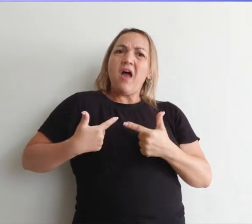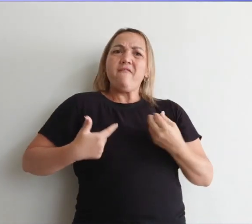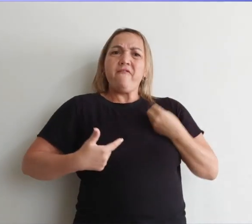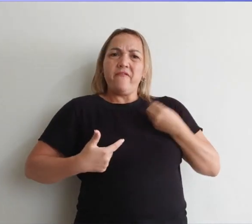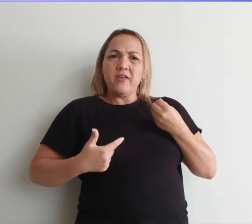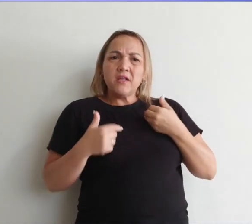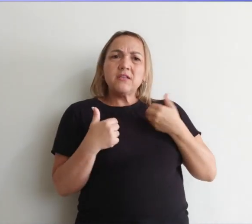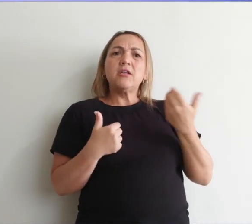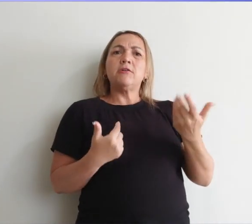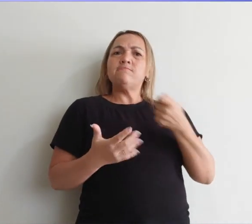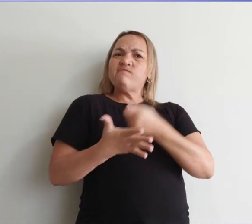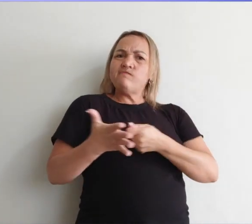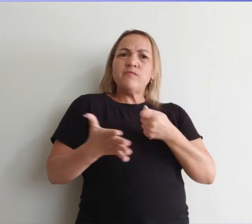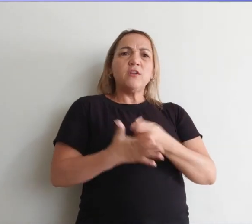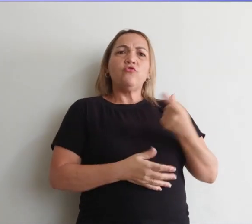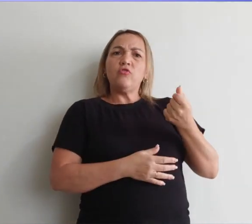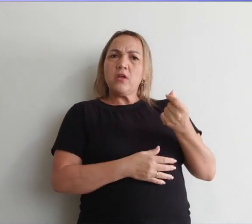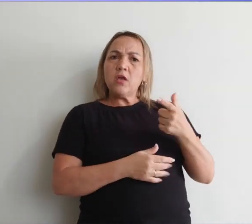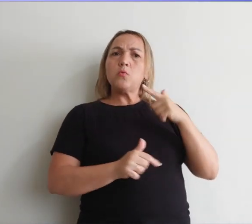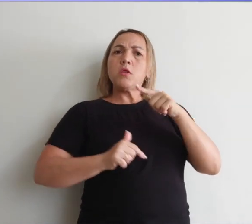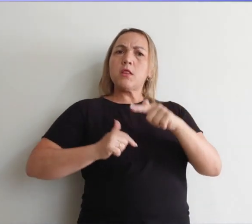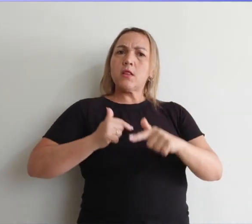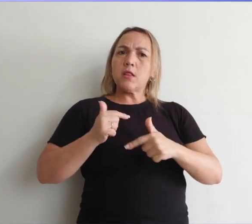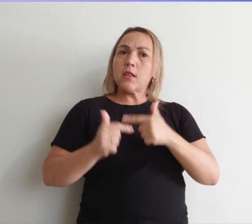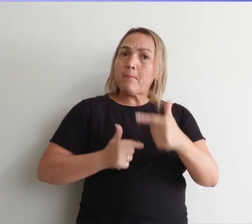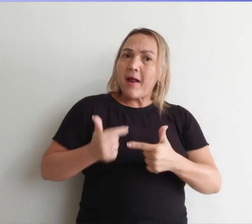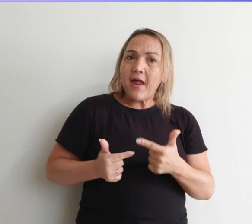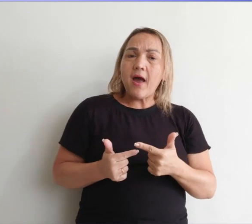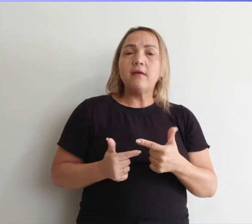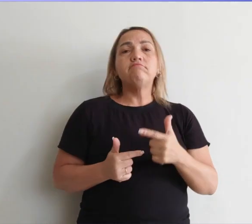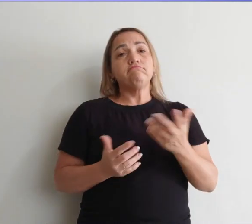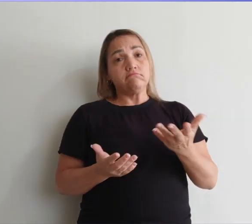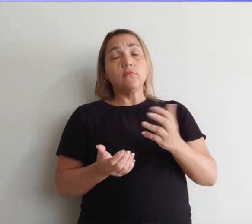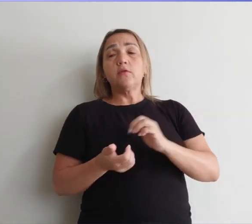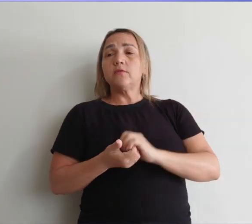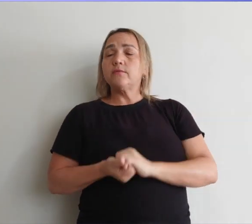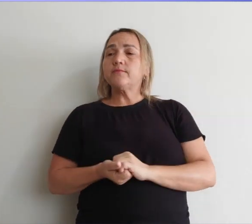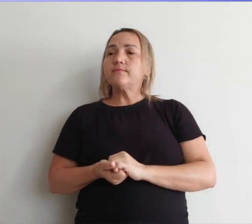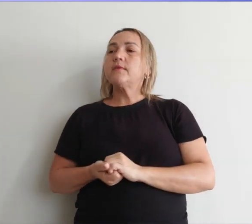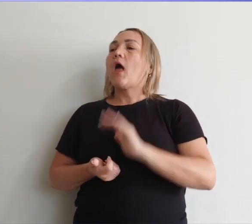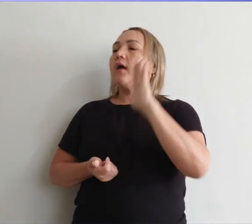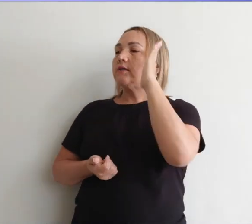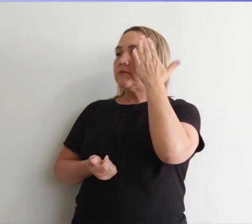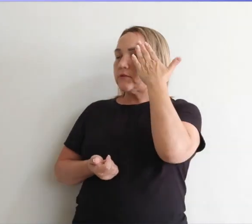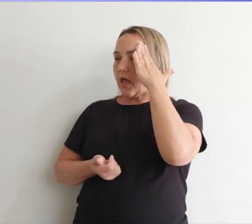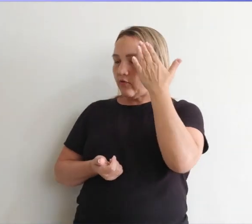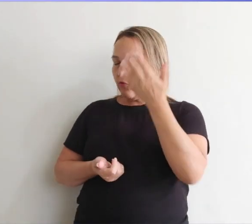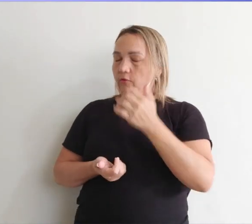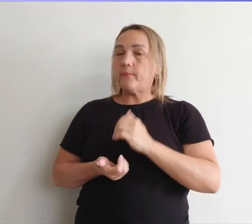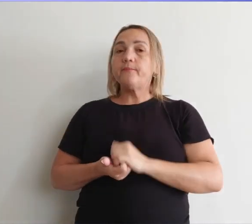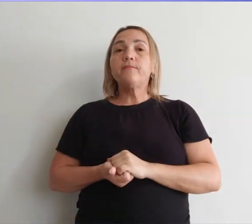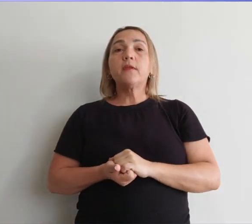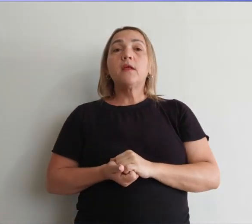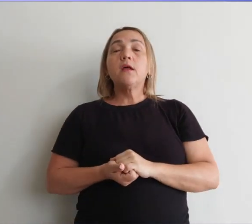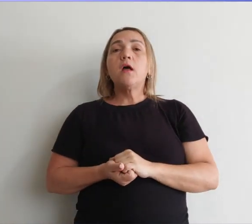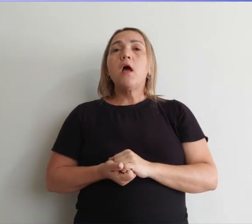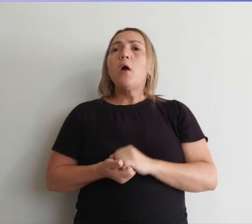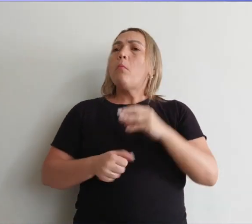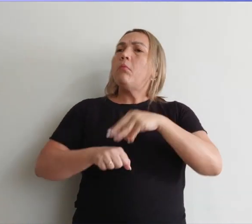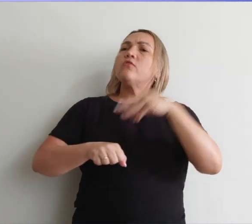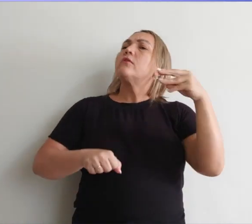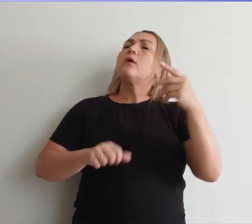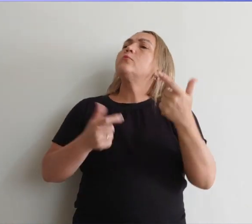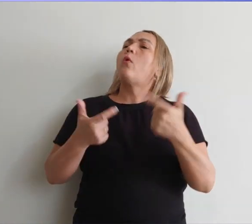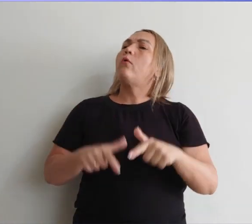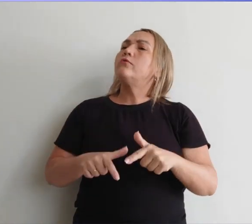ir para a vida, e ganhar dinheiro, e ter trabalho. Foi nesse sentido. Entendi. E onde é que você fez o